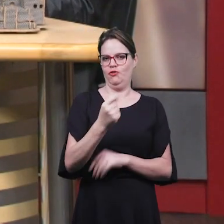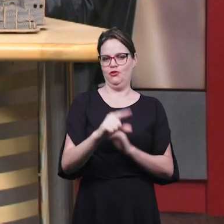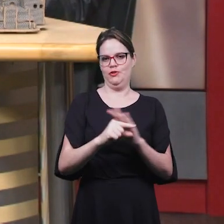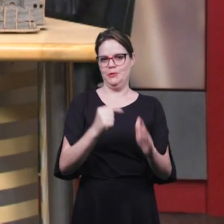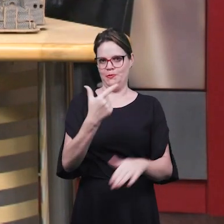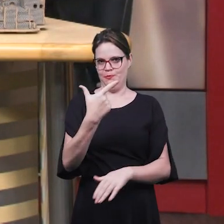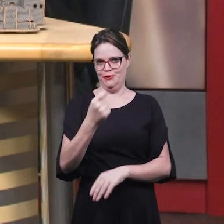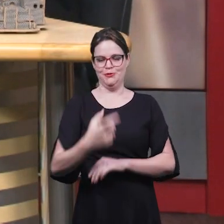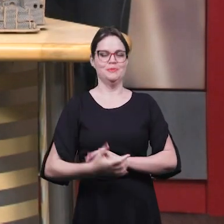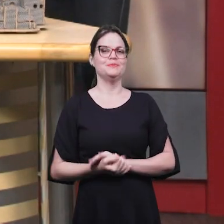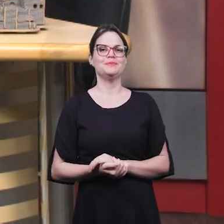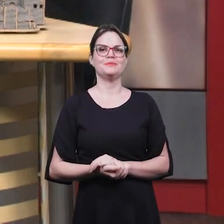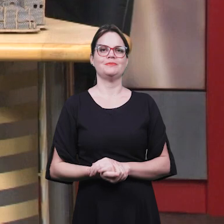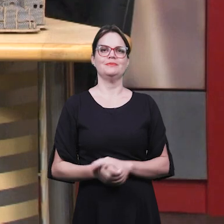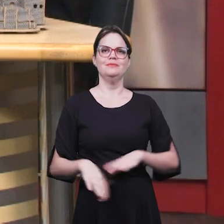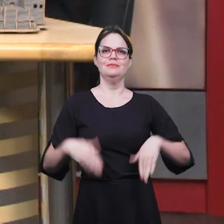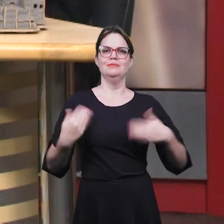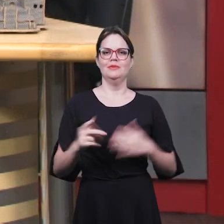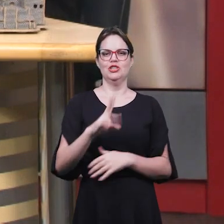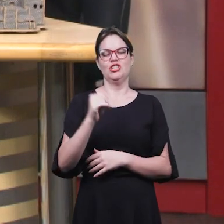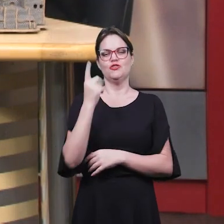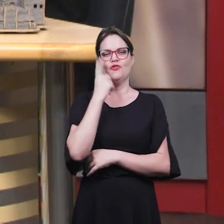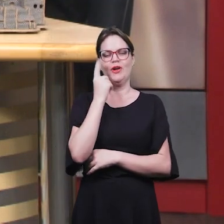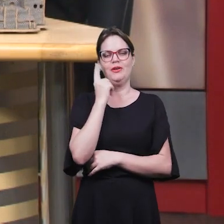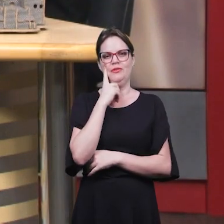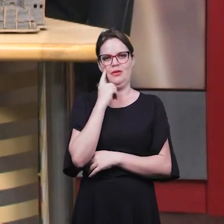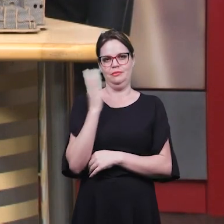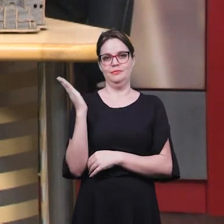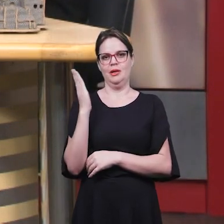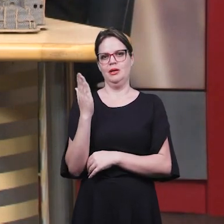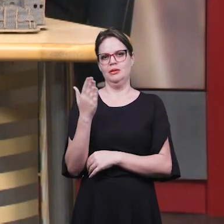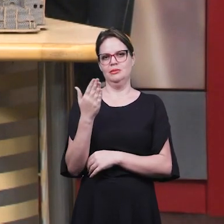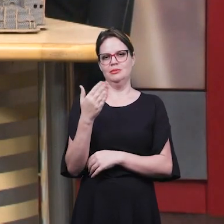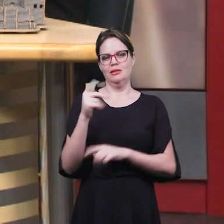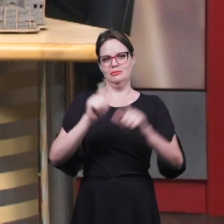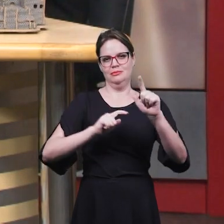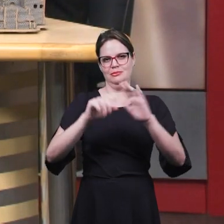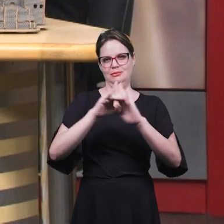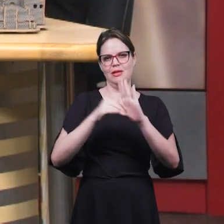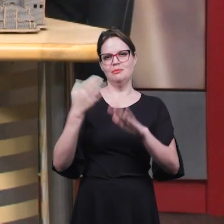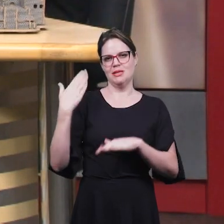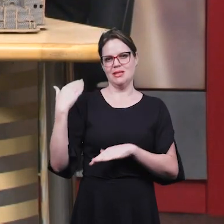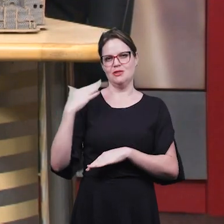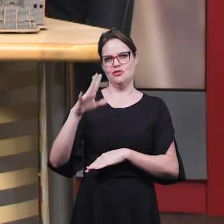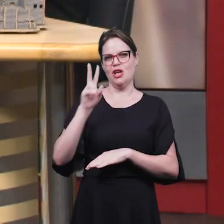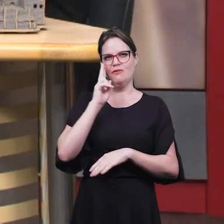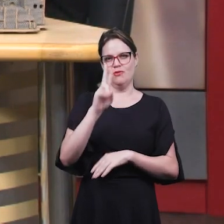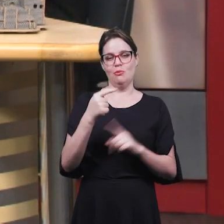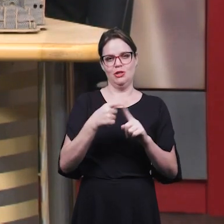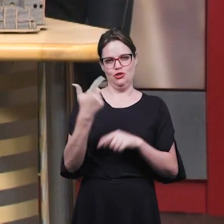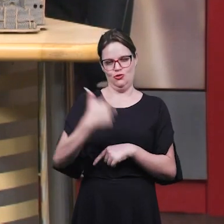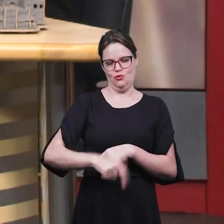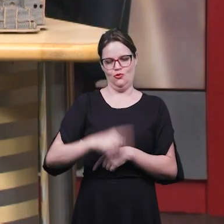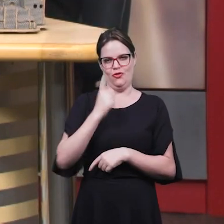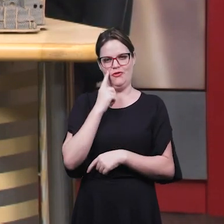Nós vamos ver novamente aqui uma figura que a gente já viu no programa passado. Isso